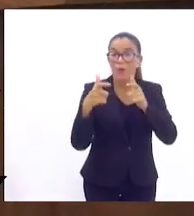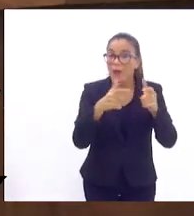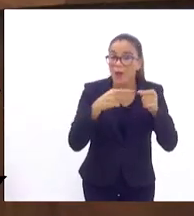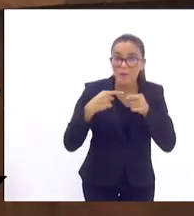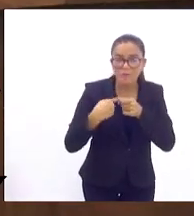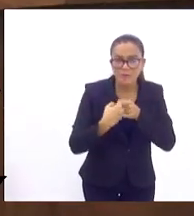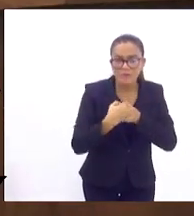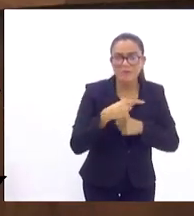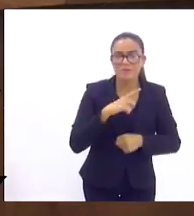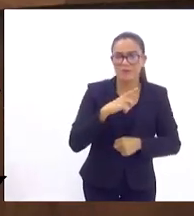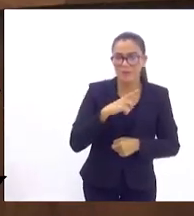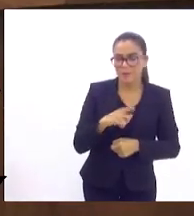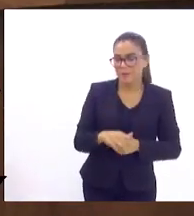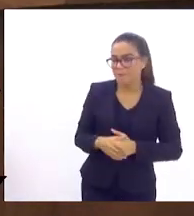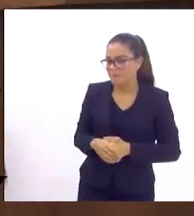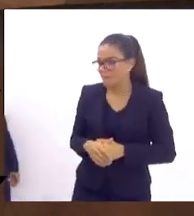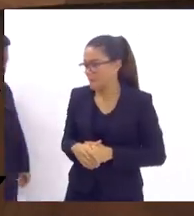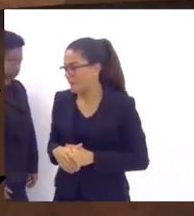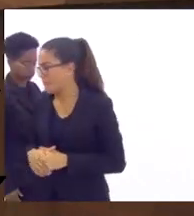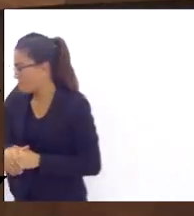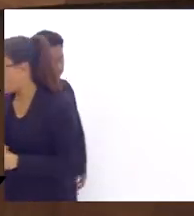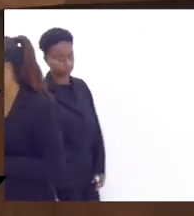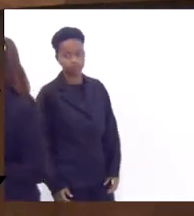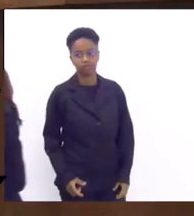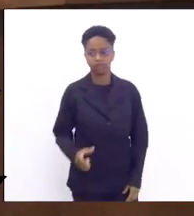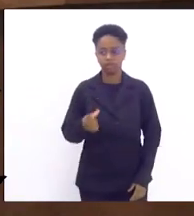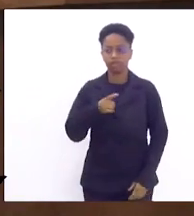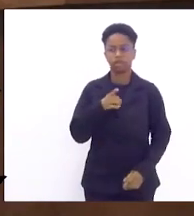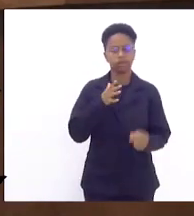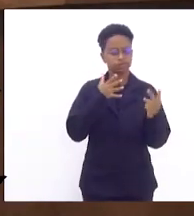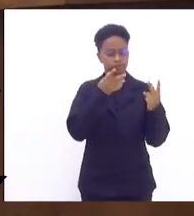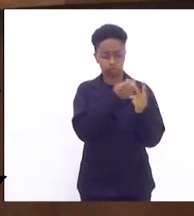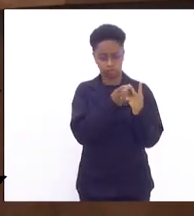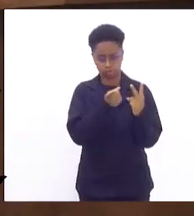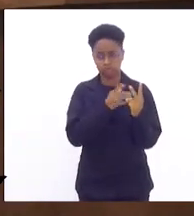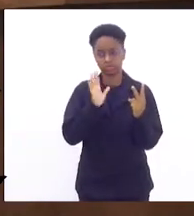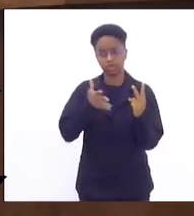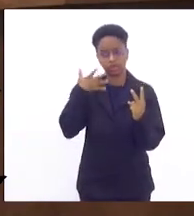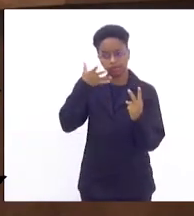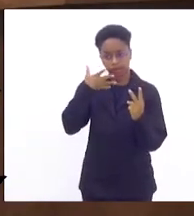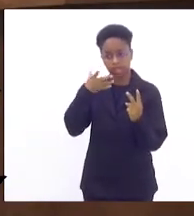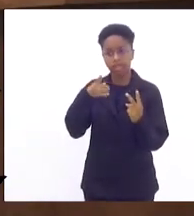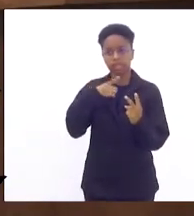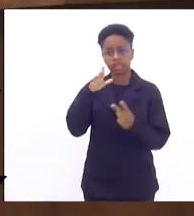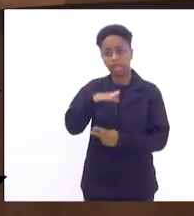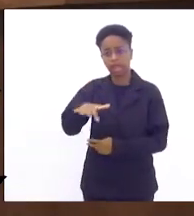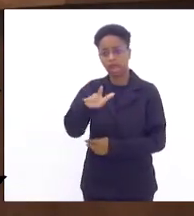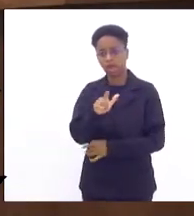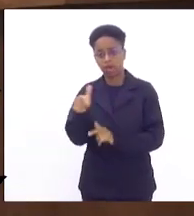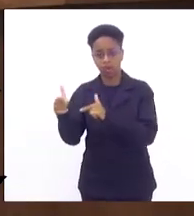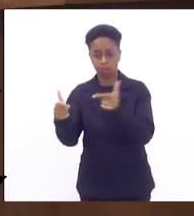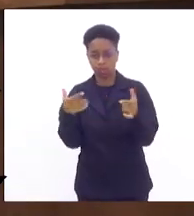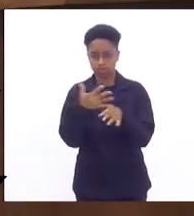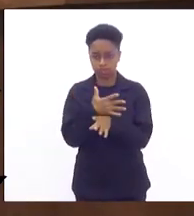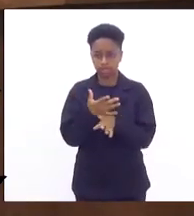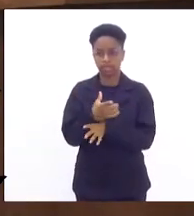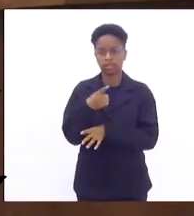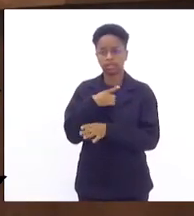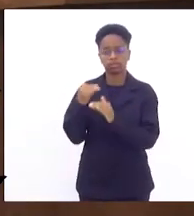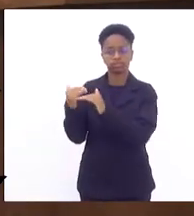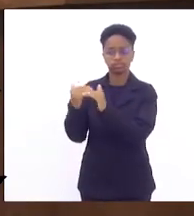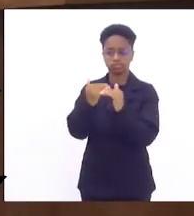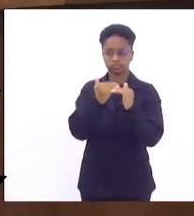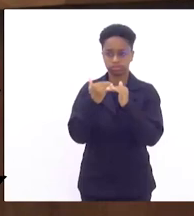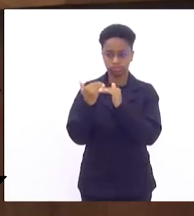municípios, tem aqui a fala do senhor Riley, fala do doutor Guilherme do BNDES, nas demais áreas irregulares dos demais municípios, a